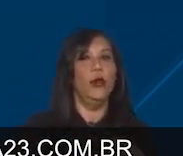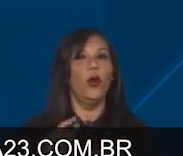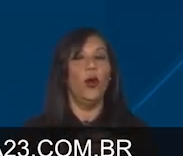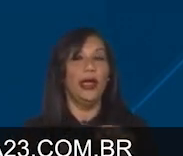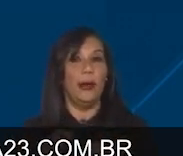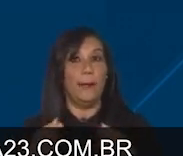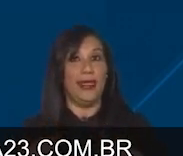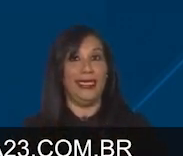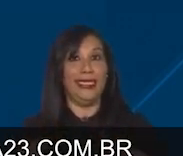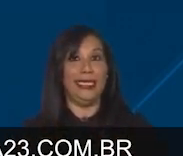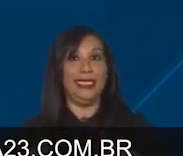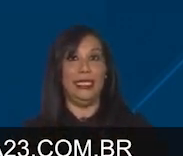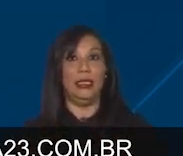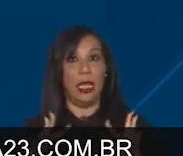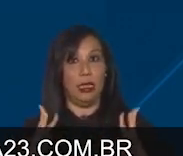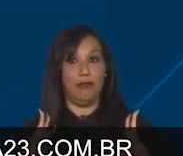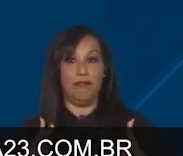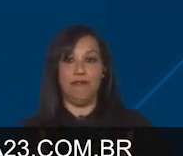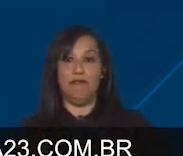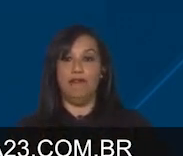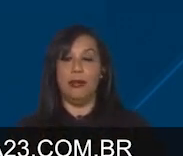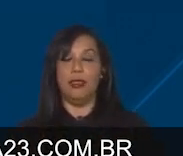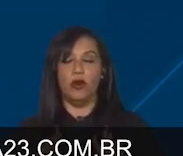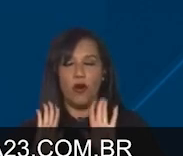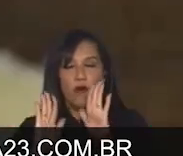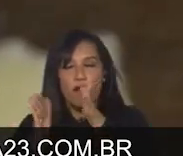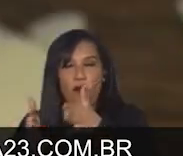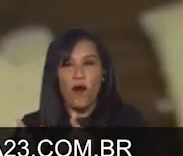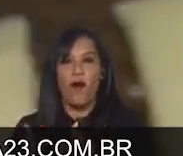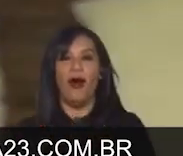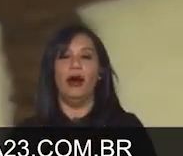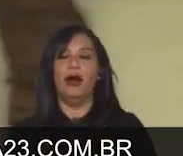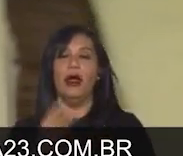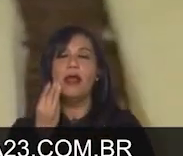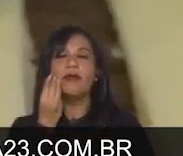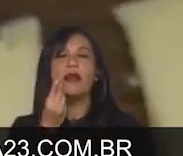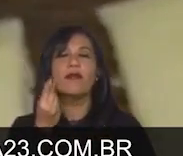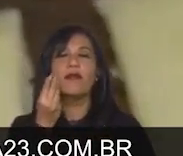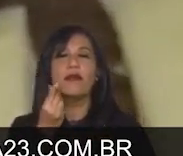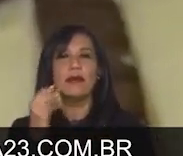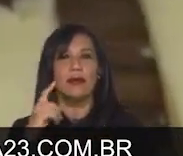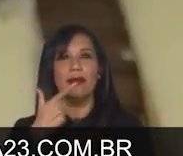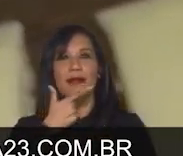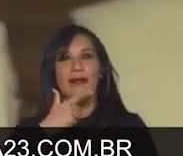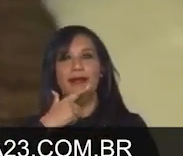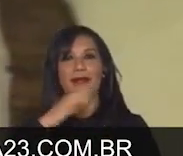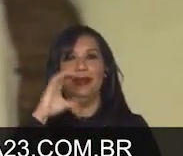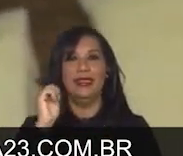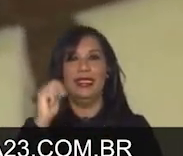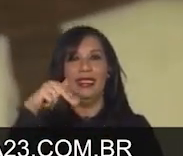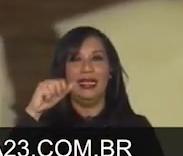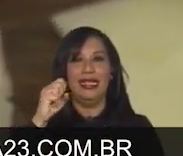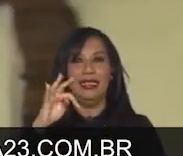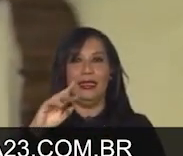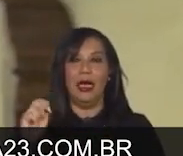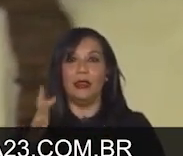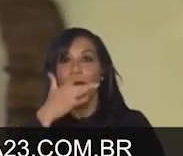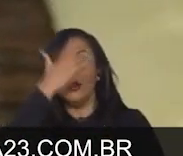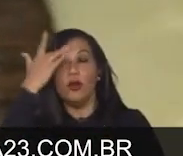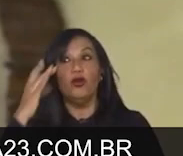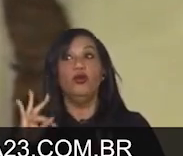ter muita higiene, muita dedicação. O sabor do queijo da canastra encantou usuários de todos os